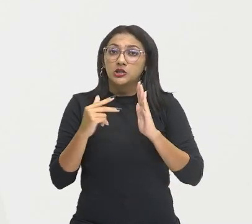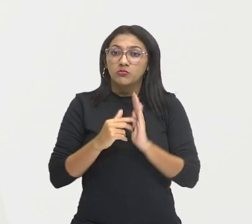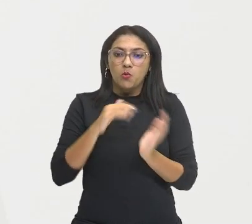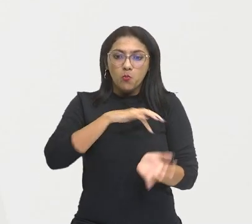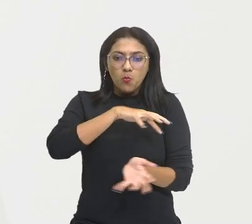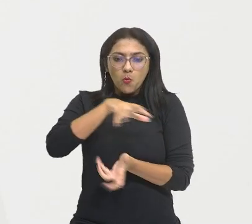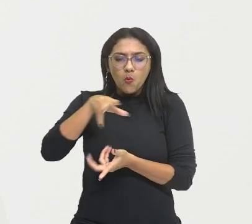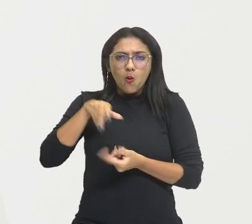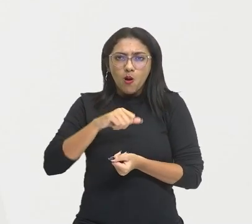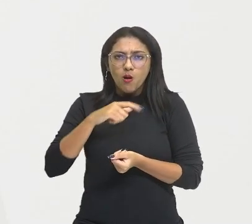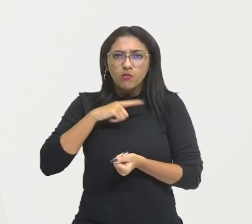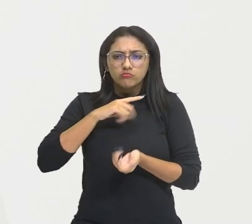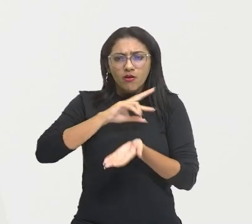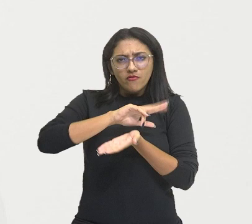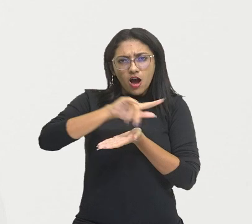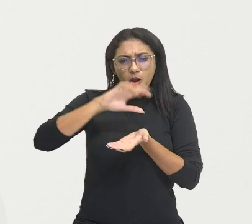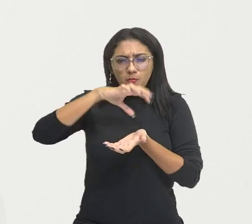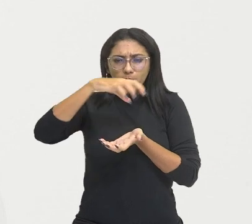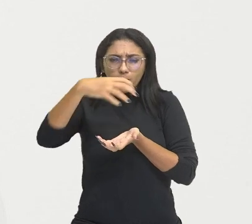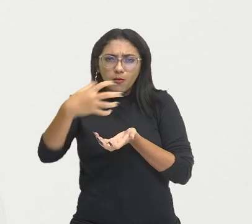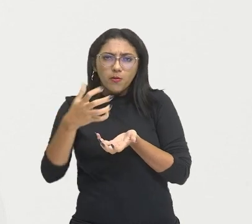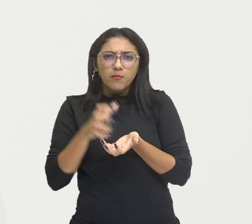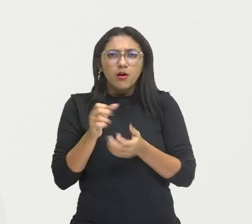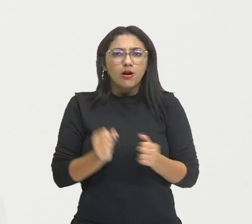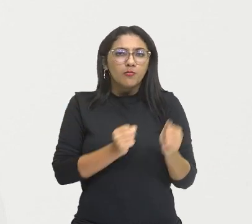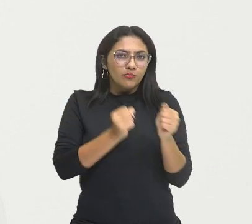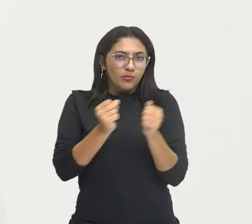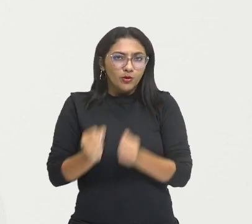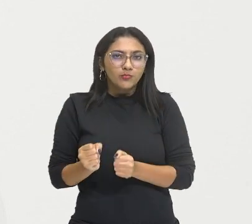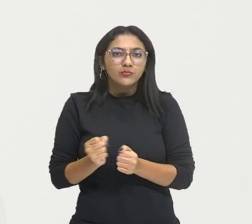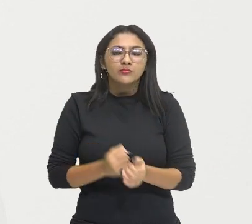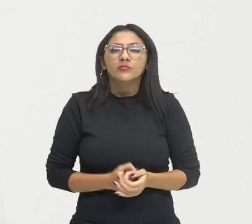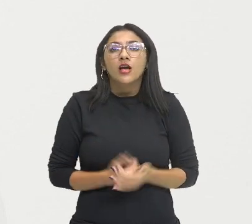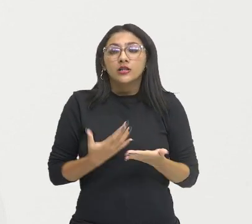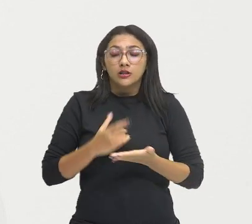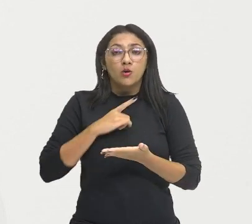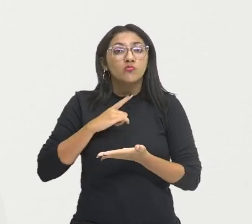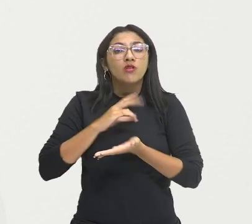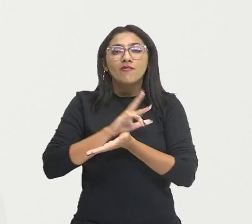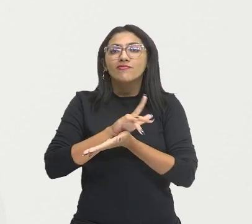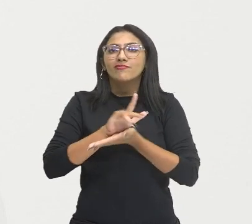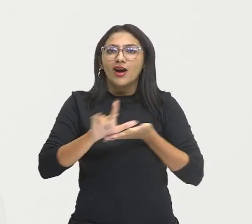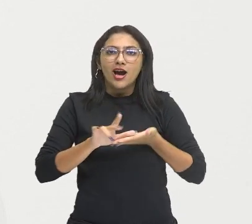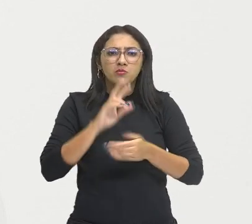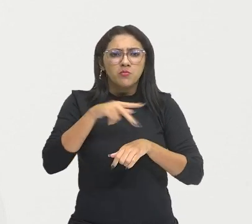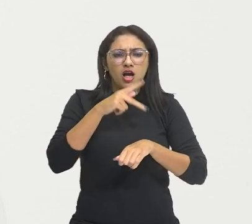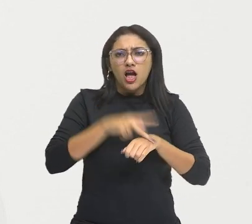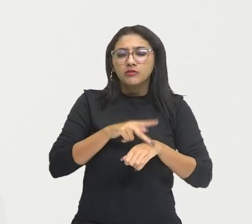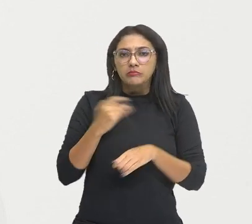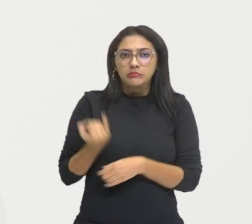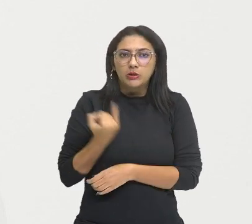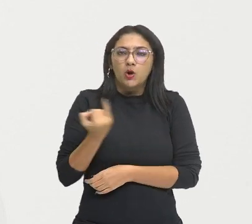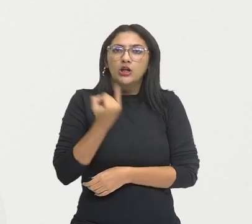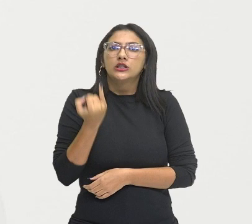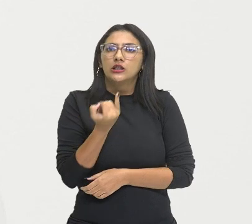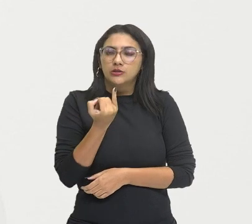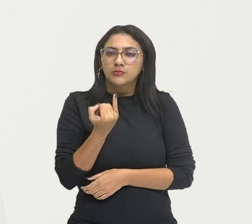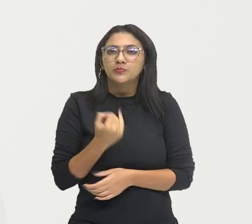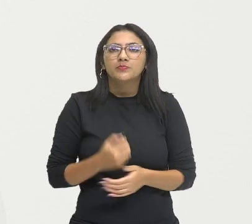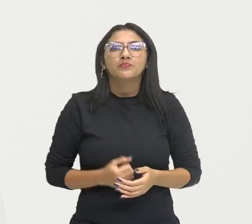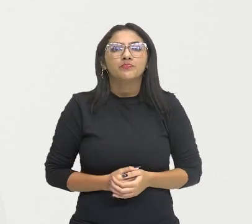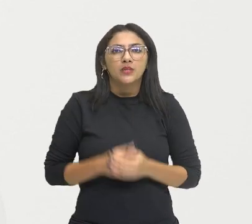mundo múltiplos polos de poder, certo? Então a gente tinha diversas potências ali que